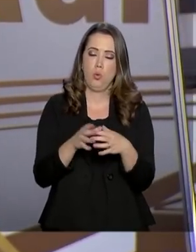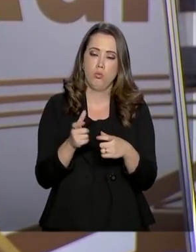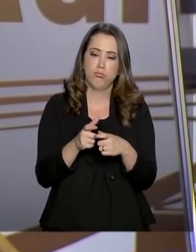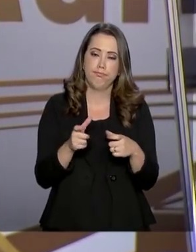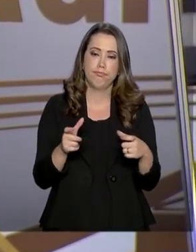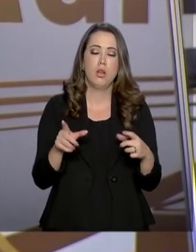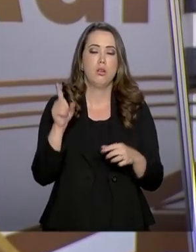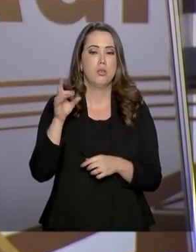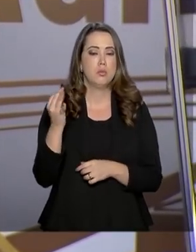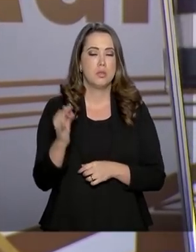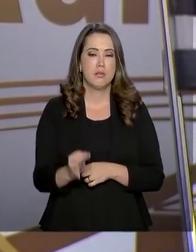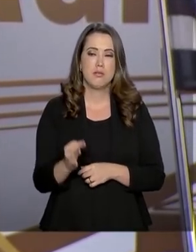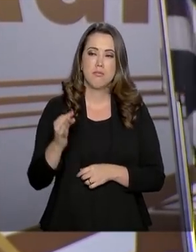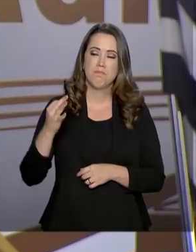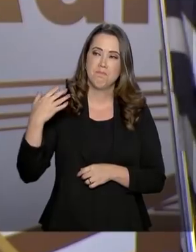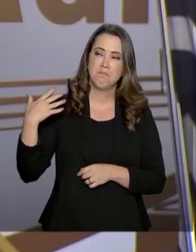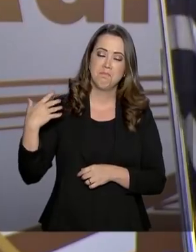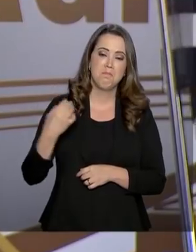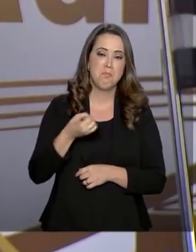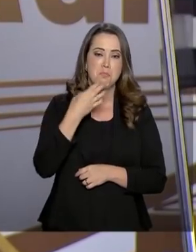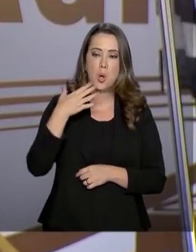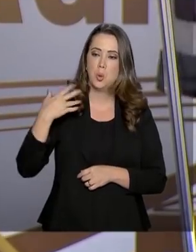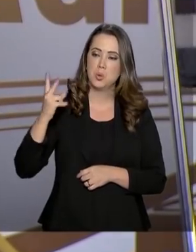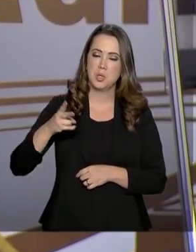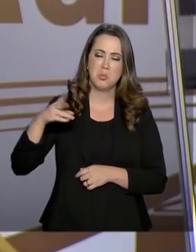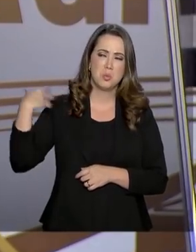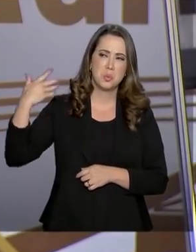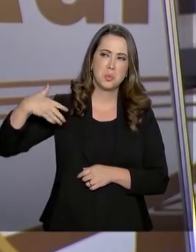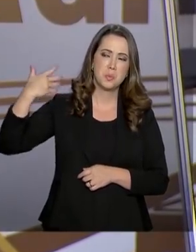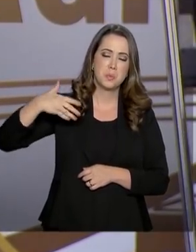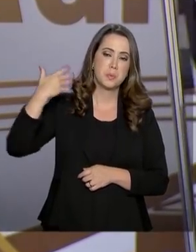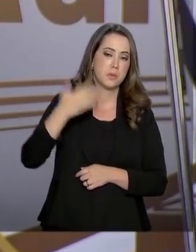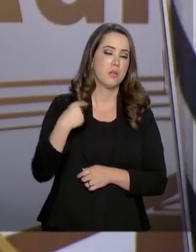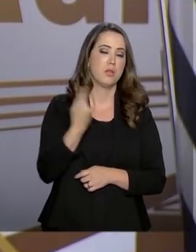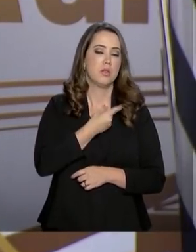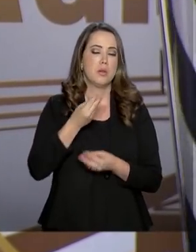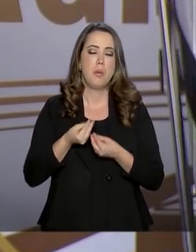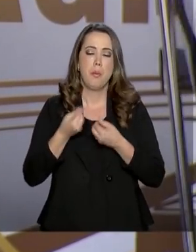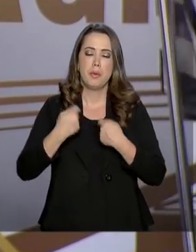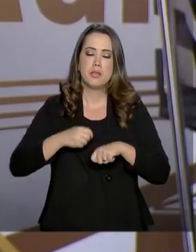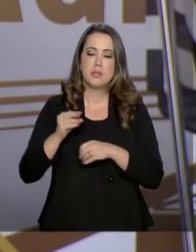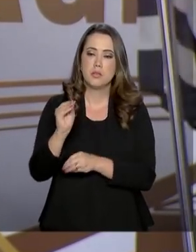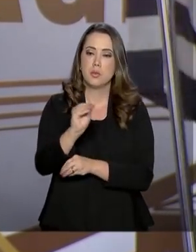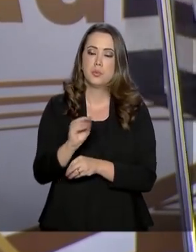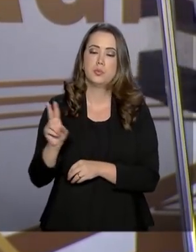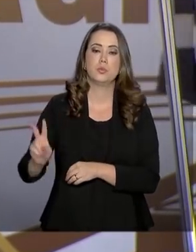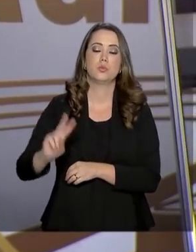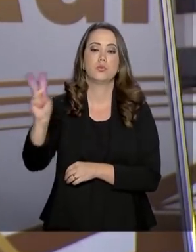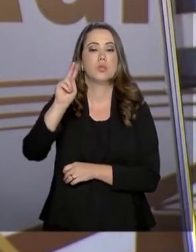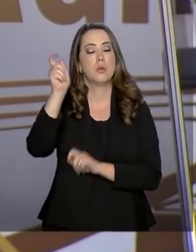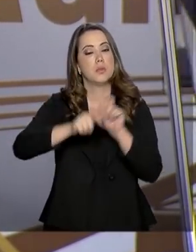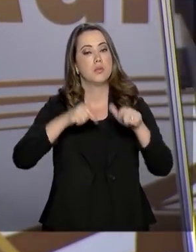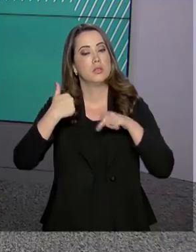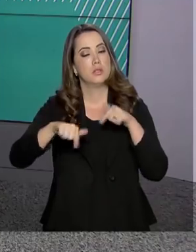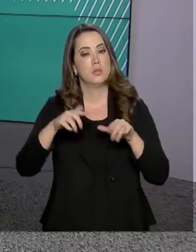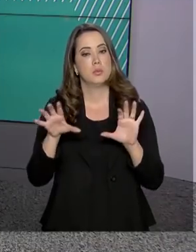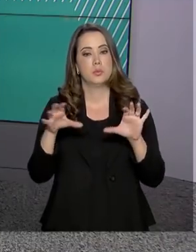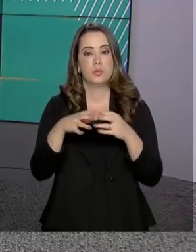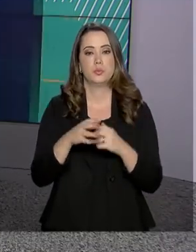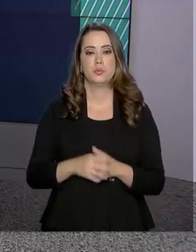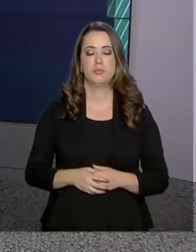que está dando certo desde há muito. E nós devemos valorizar quem trabalha nessa área.